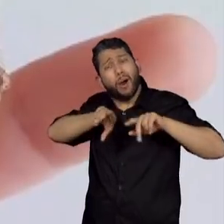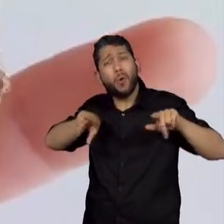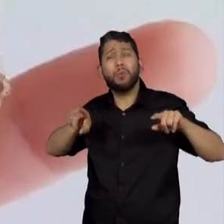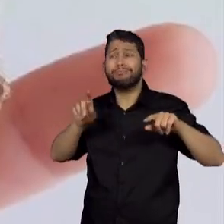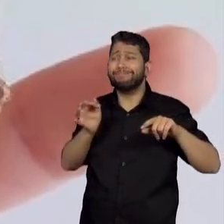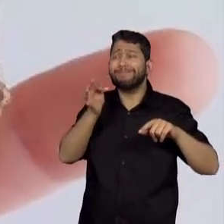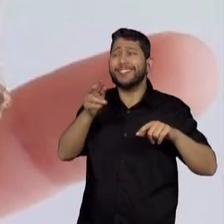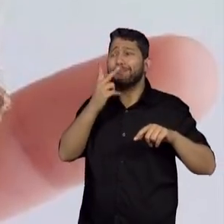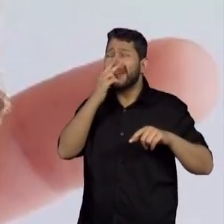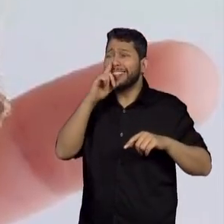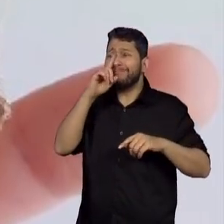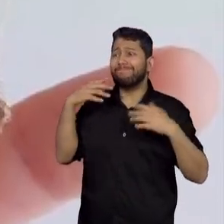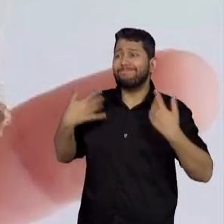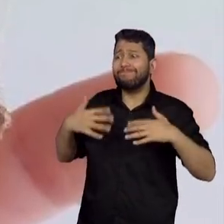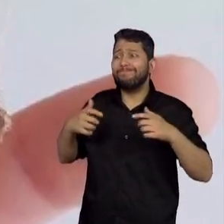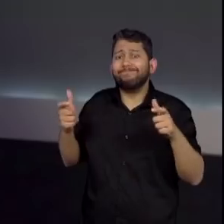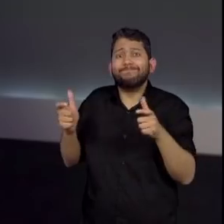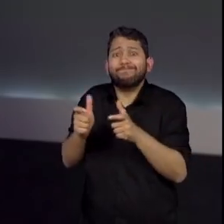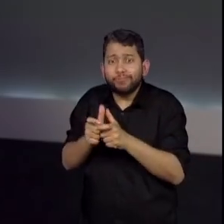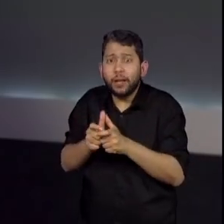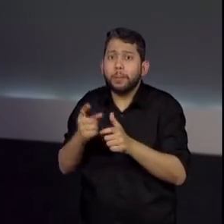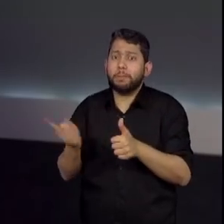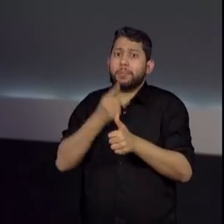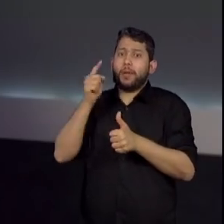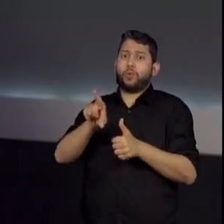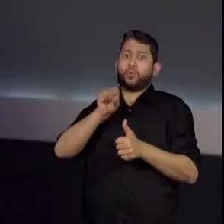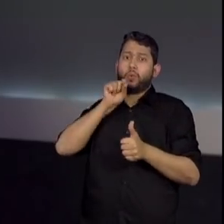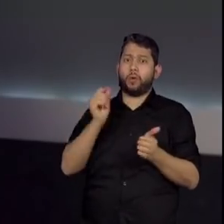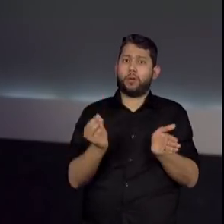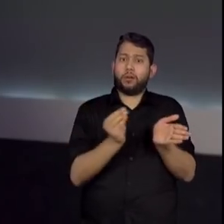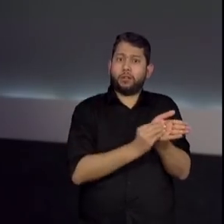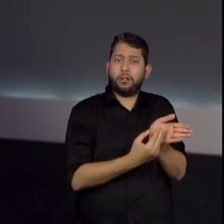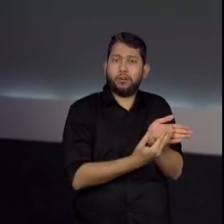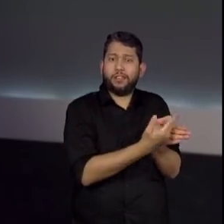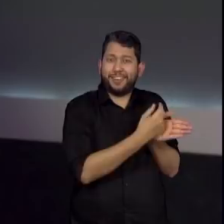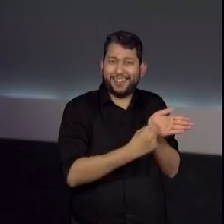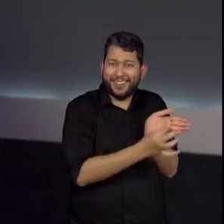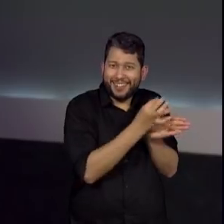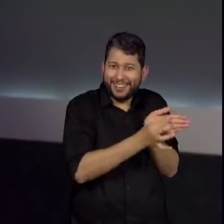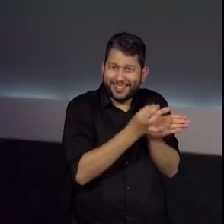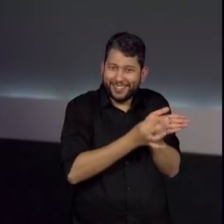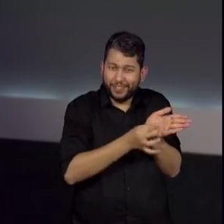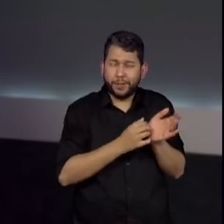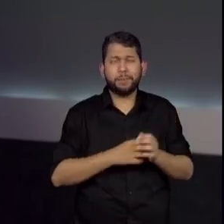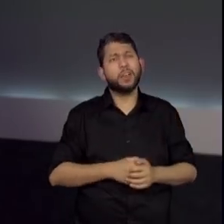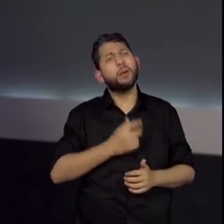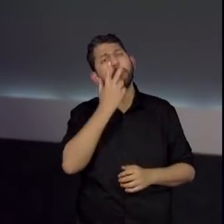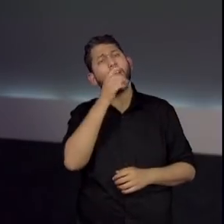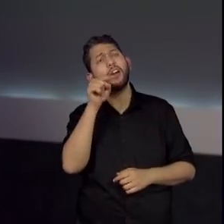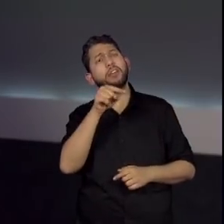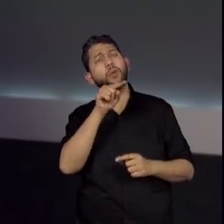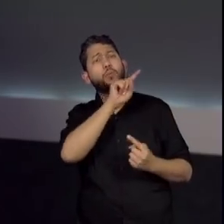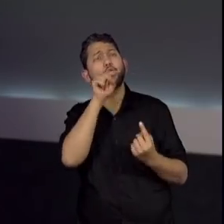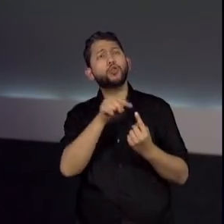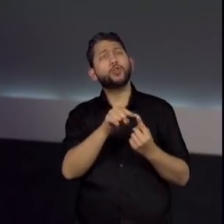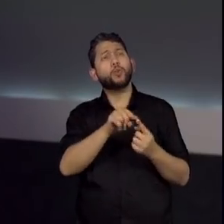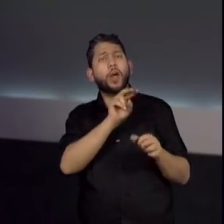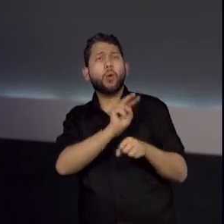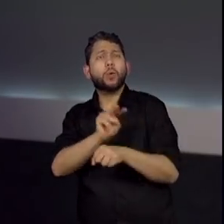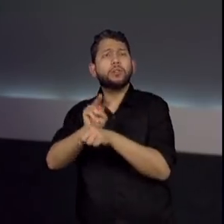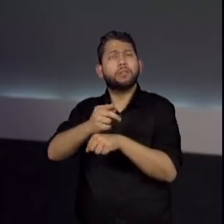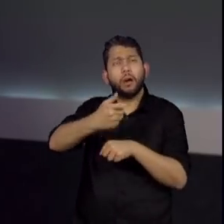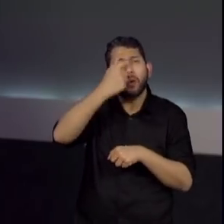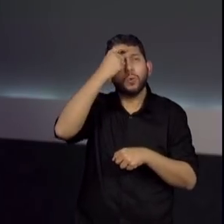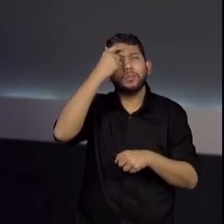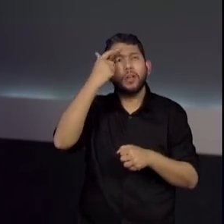todas bordadas nesse tipo de folha. Teu bordado tem uma relação com a possibilidade de conservação das espécies, que é o que você